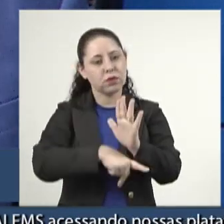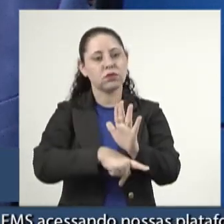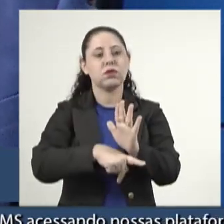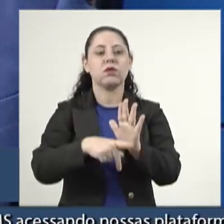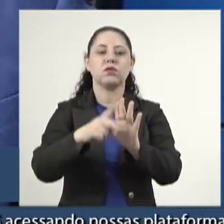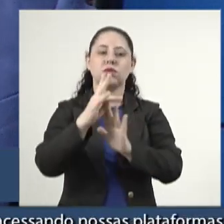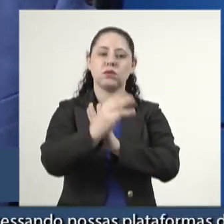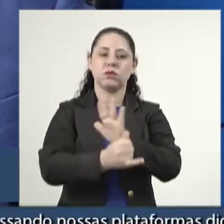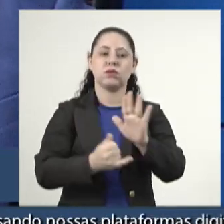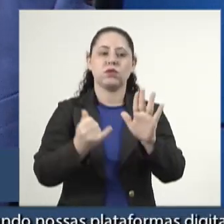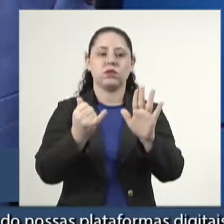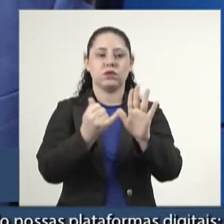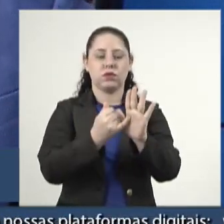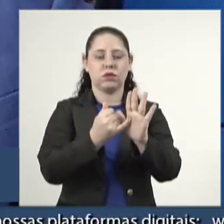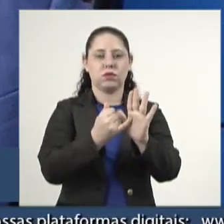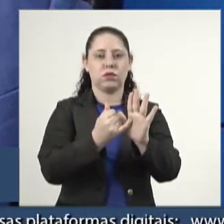projeto,